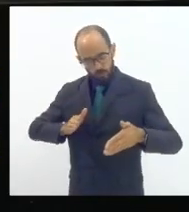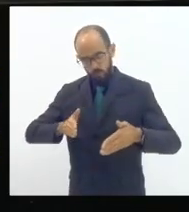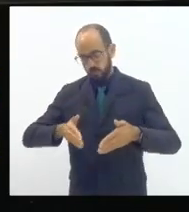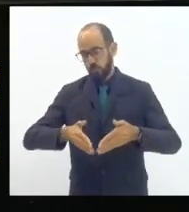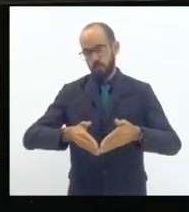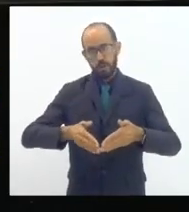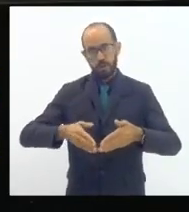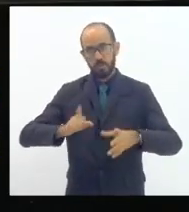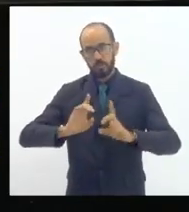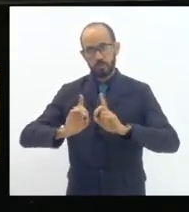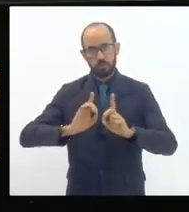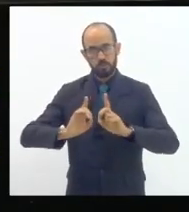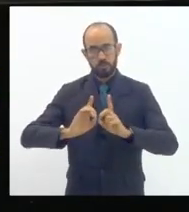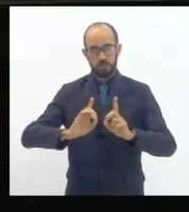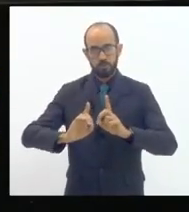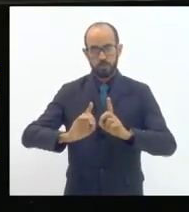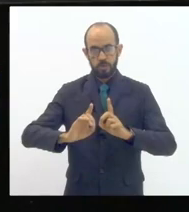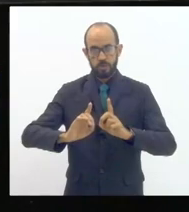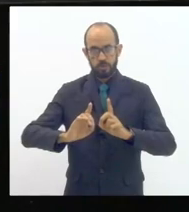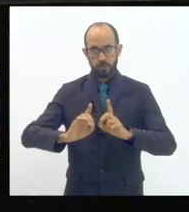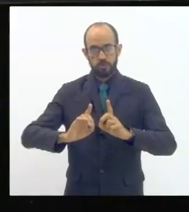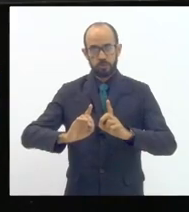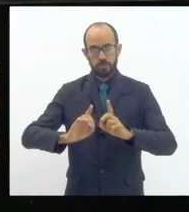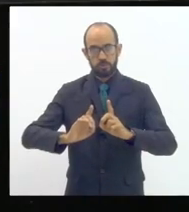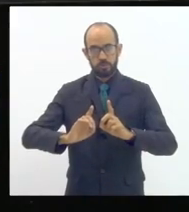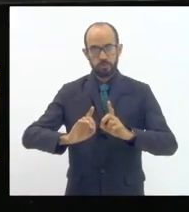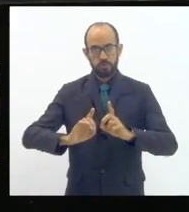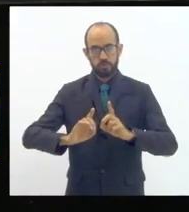seus debates e nas suas discussões.